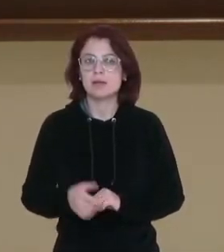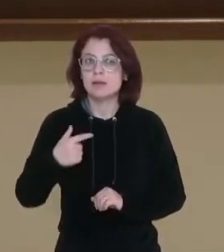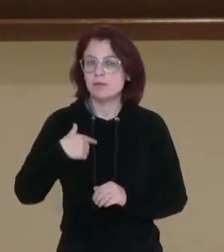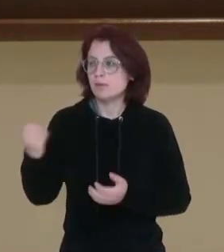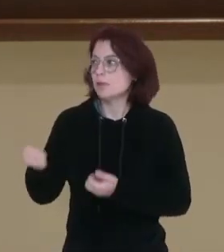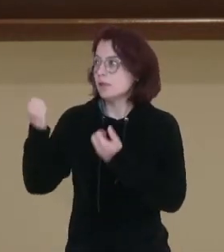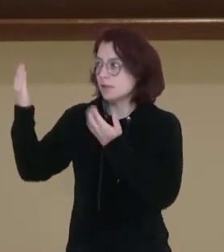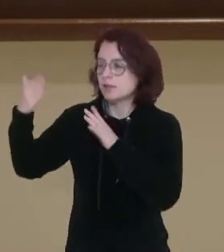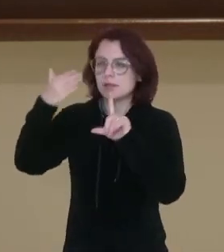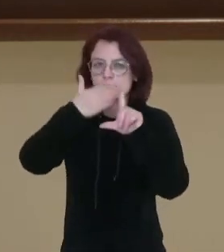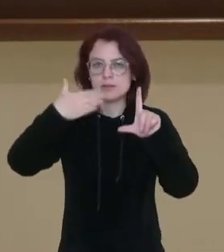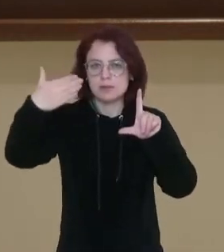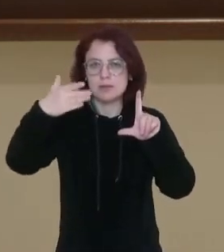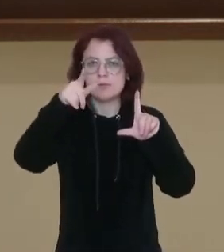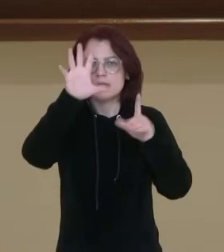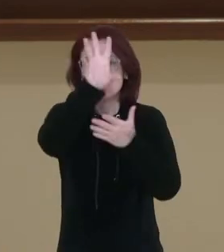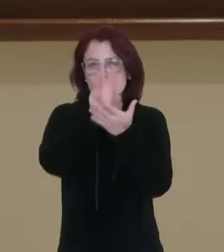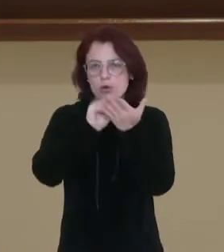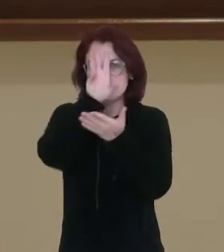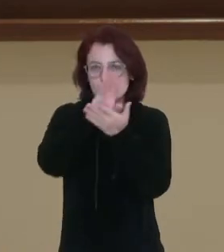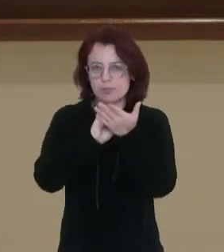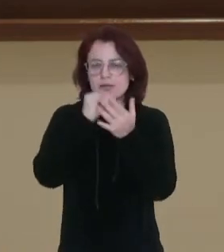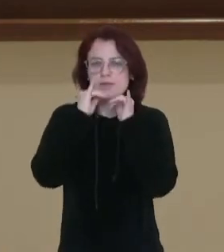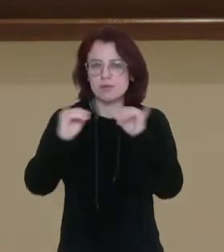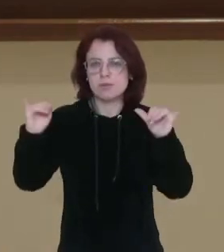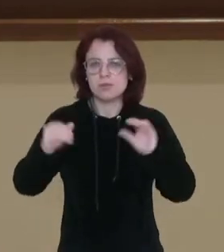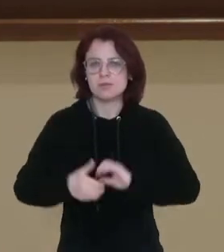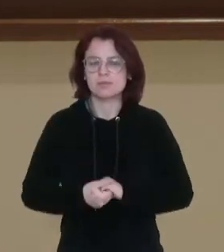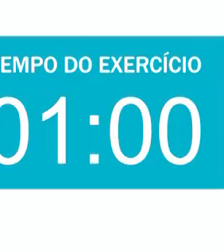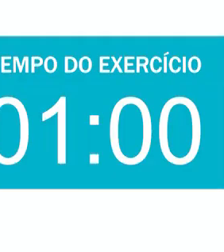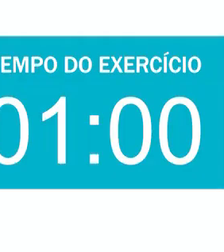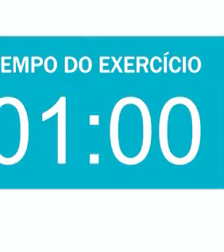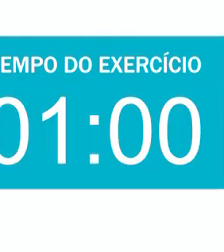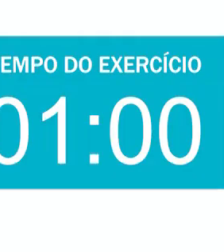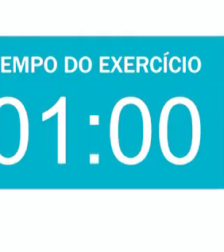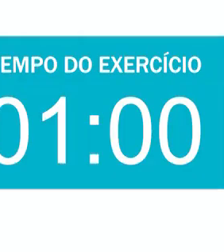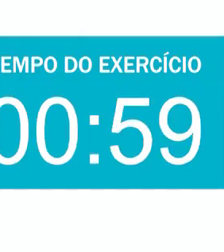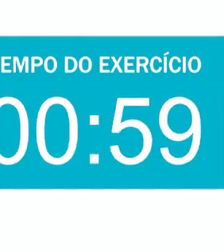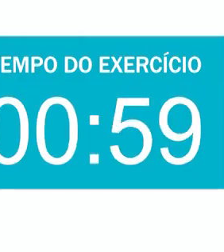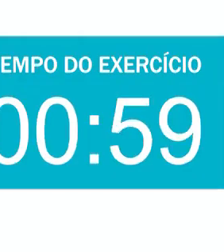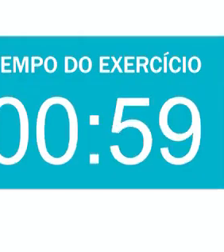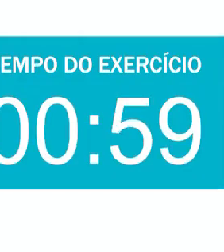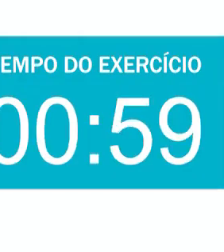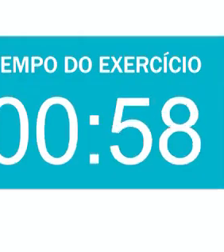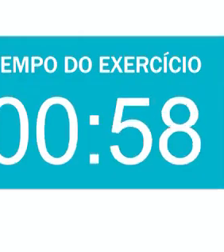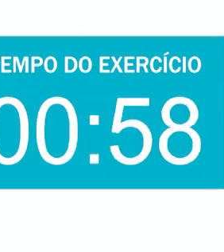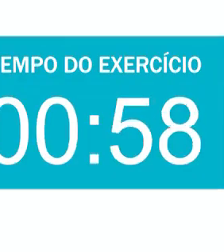esse slide aqui um pouquinho para vocês anotarem essas informações.